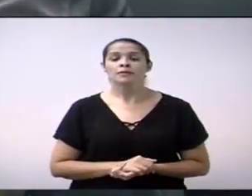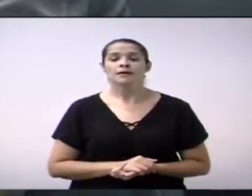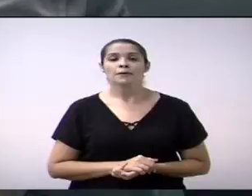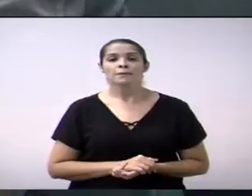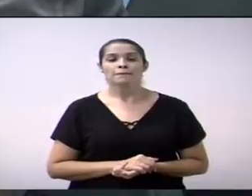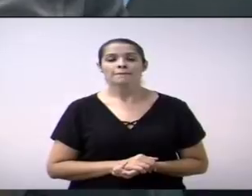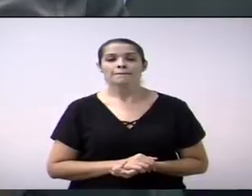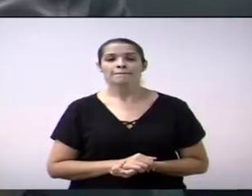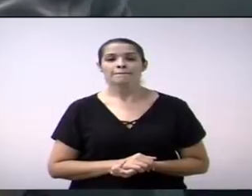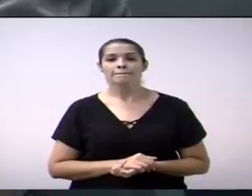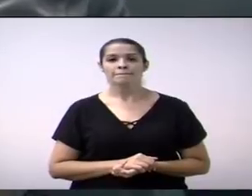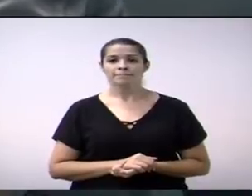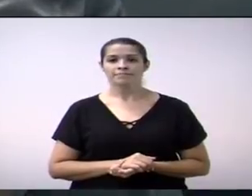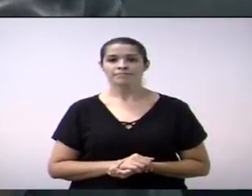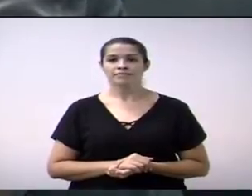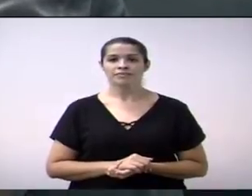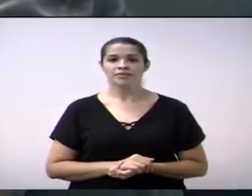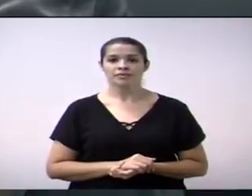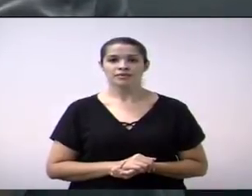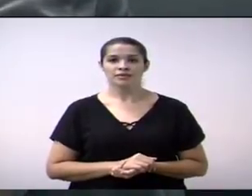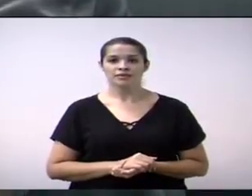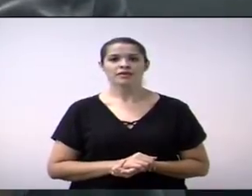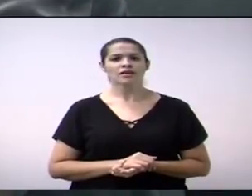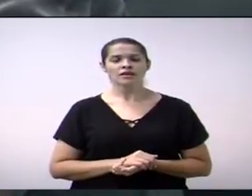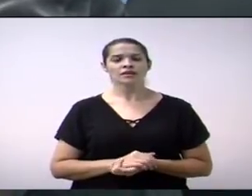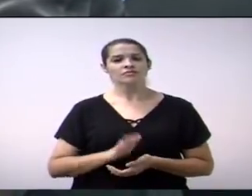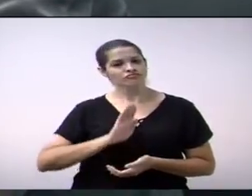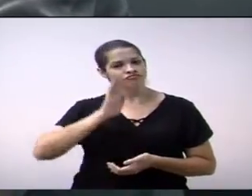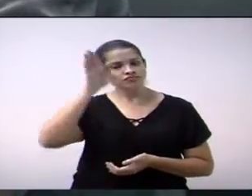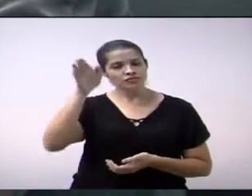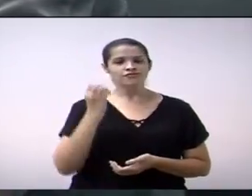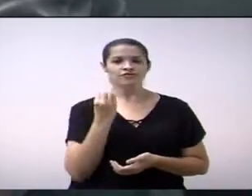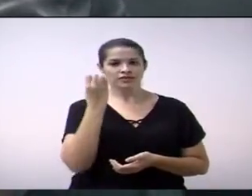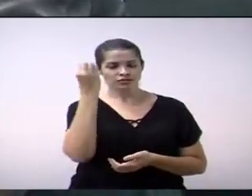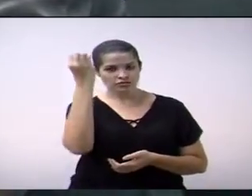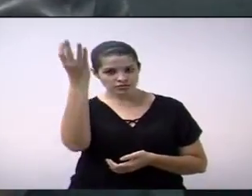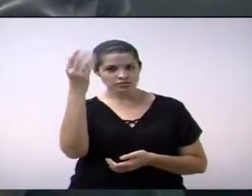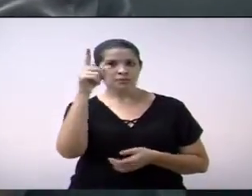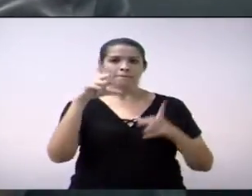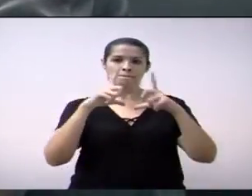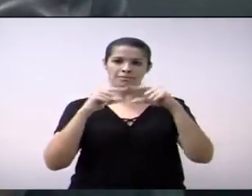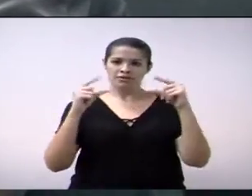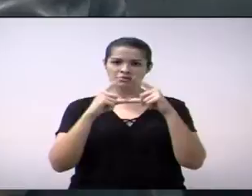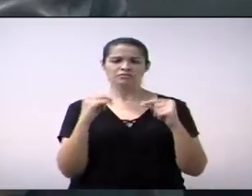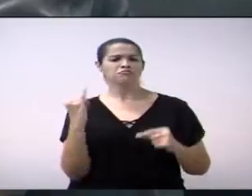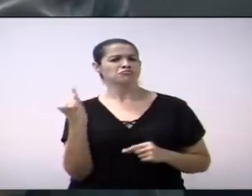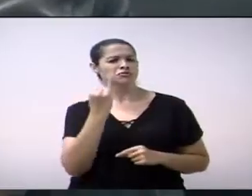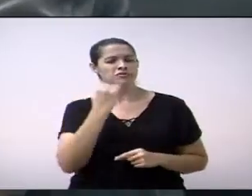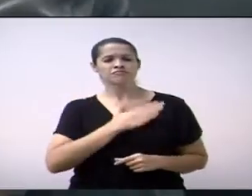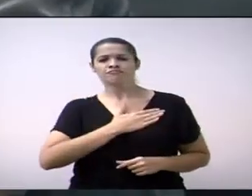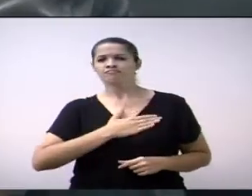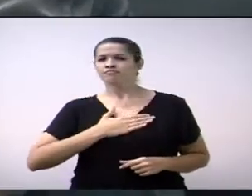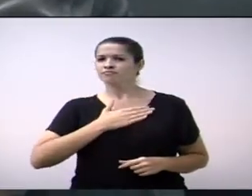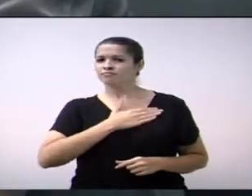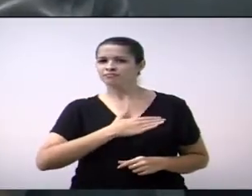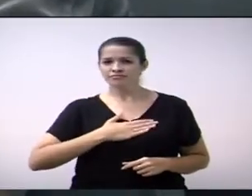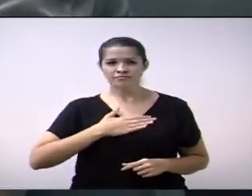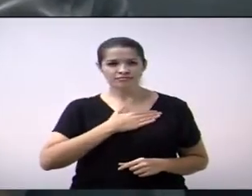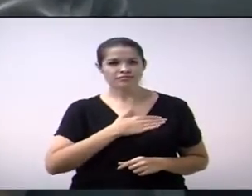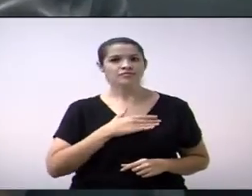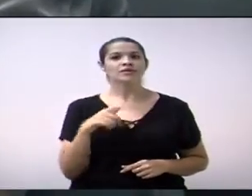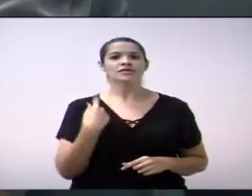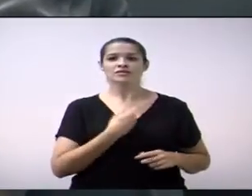que a nossa ida em Brasília foi bastante importante. O Benê também nos levou até um anexo